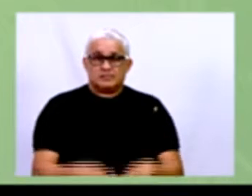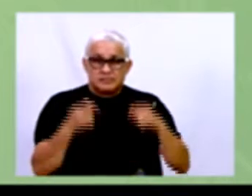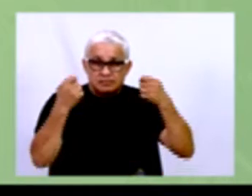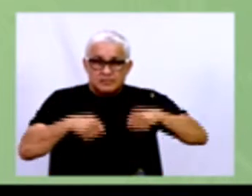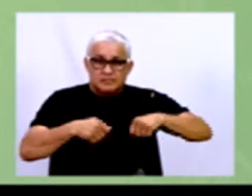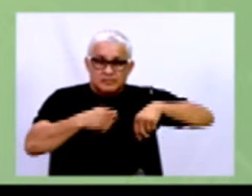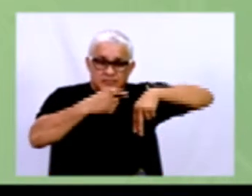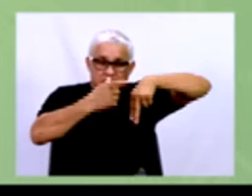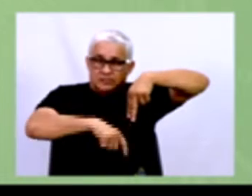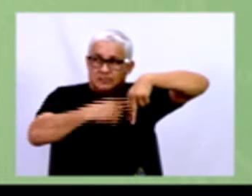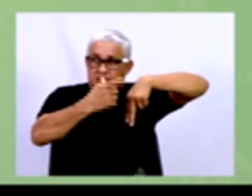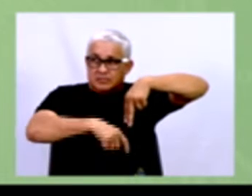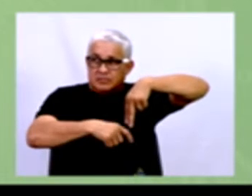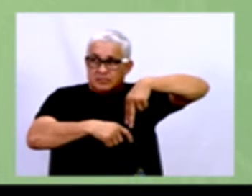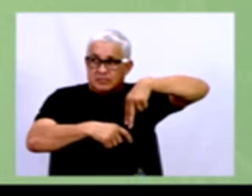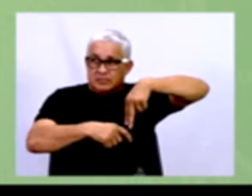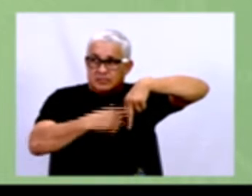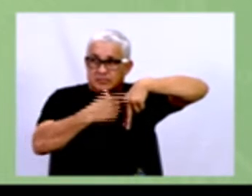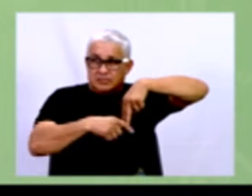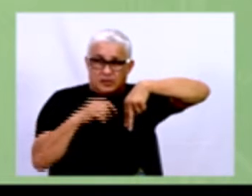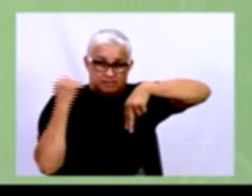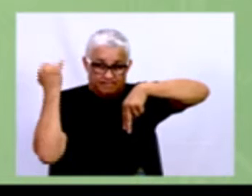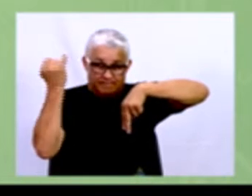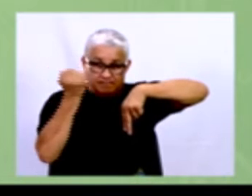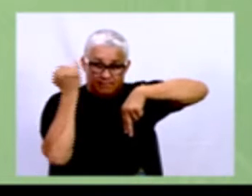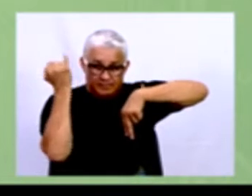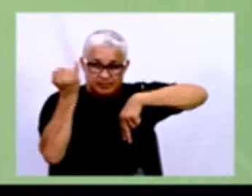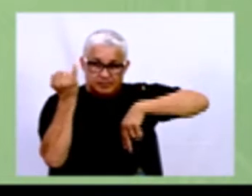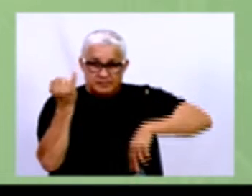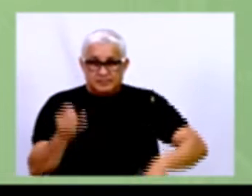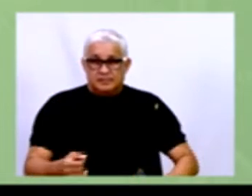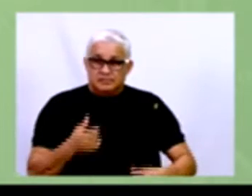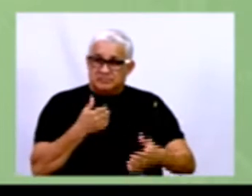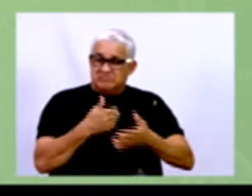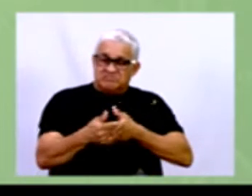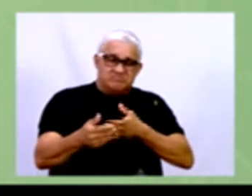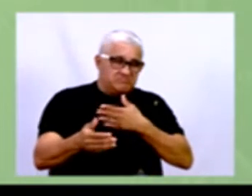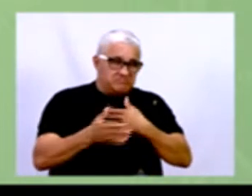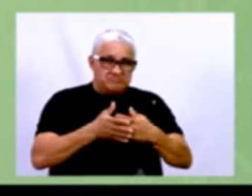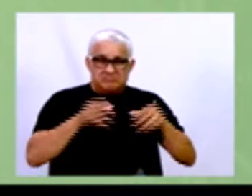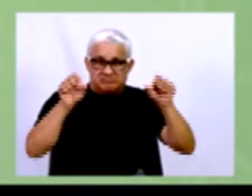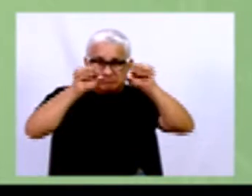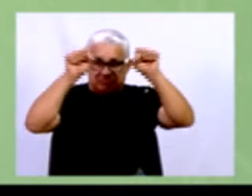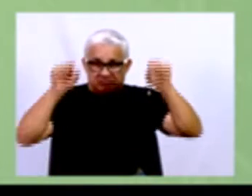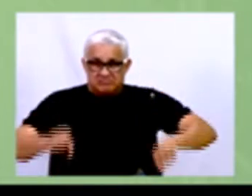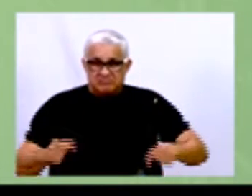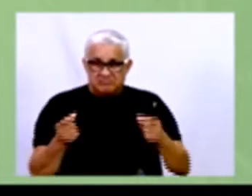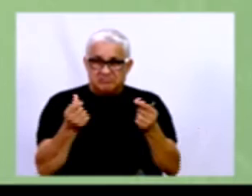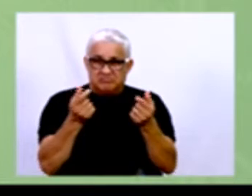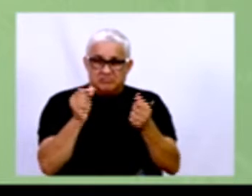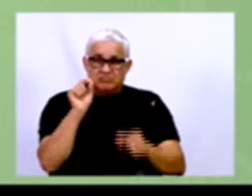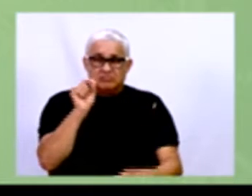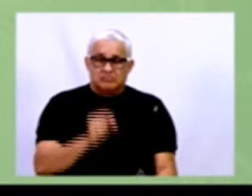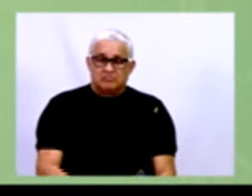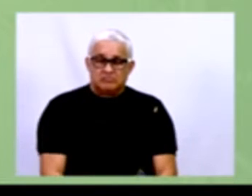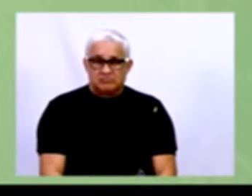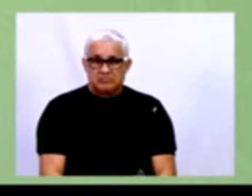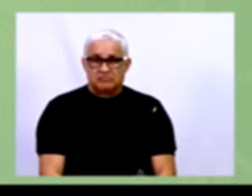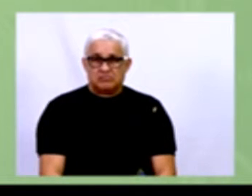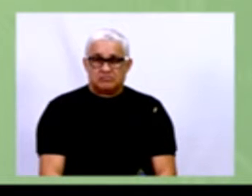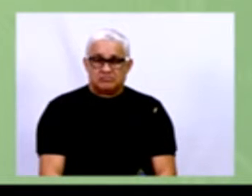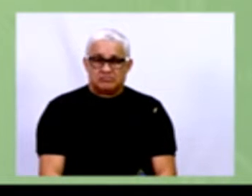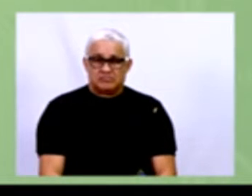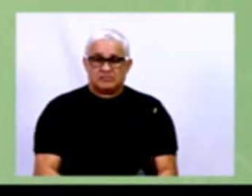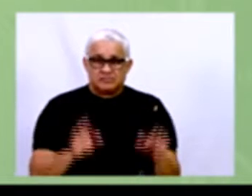necessidades humanas é algo importante para qualquer sistema econômico. E o que nós frisamos